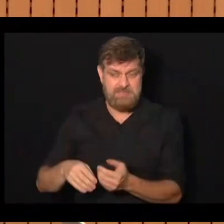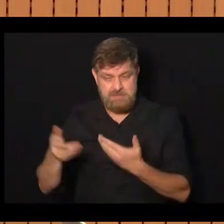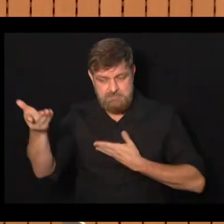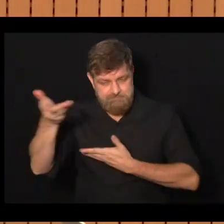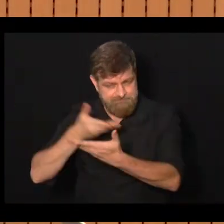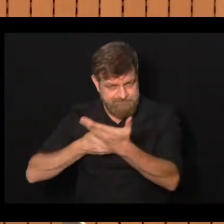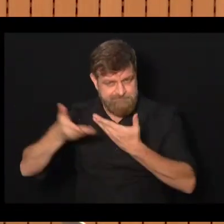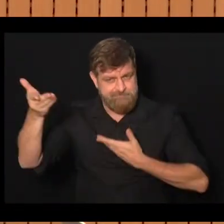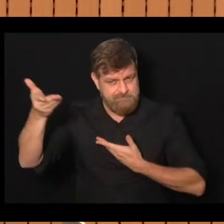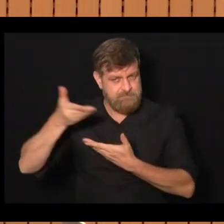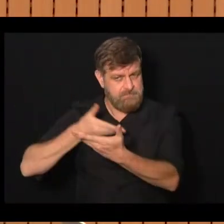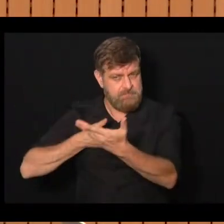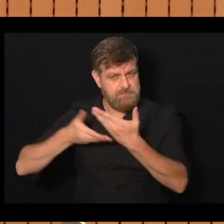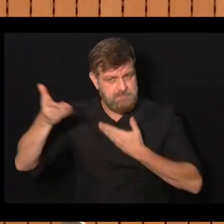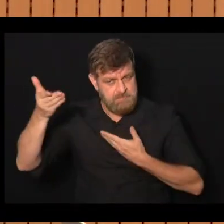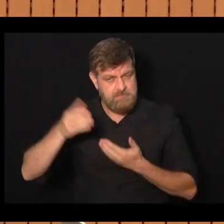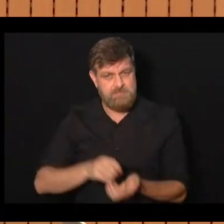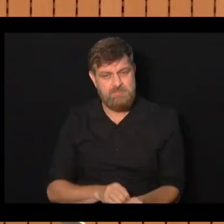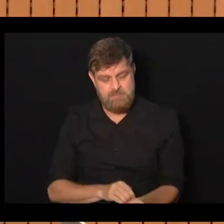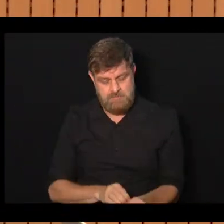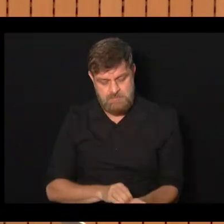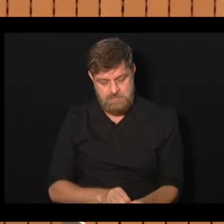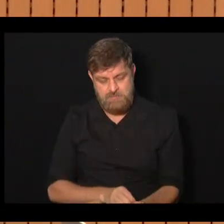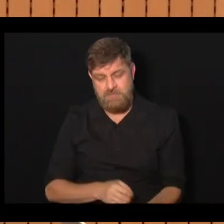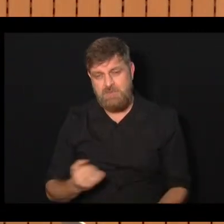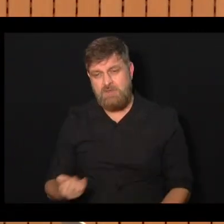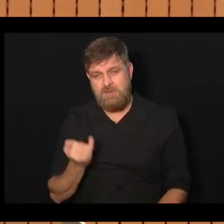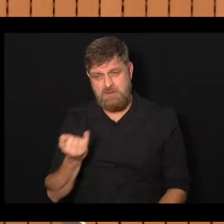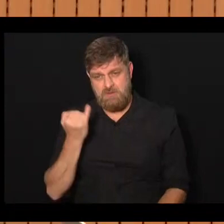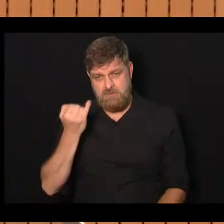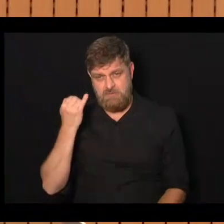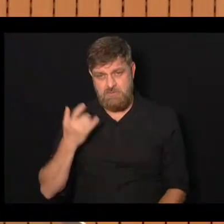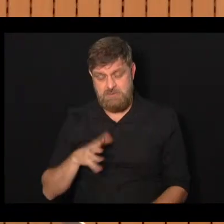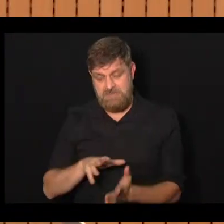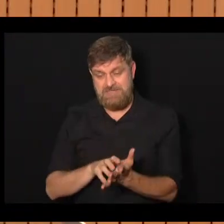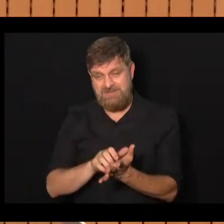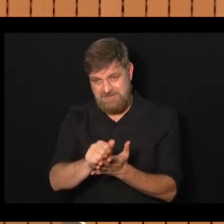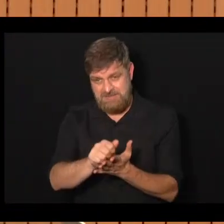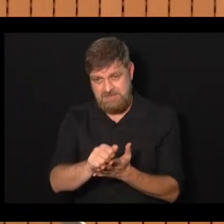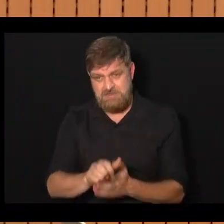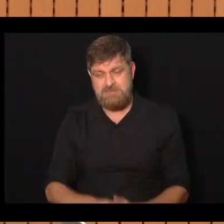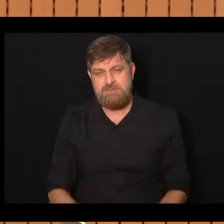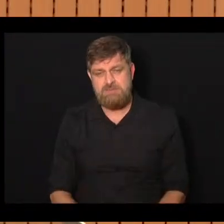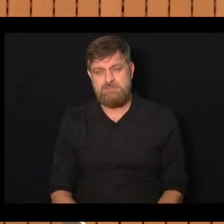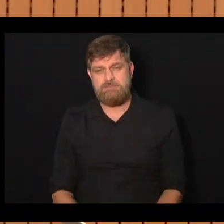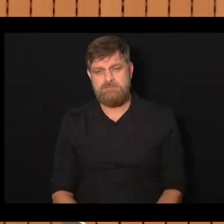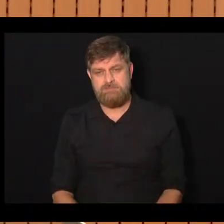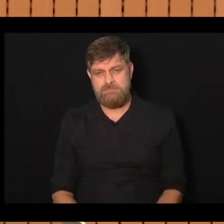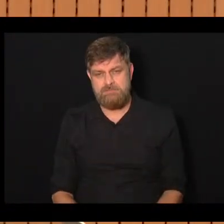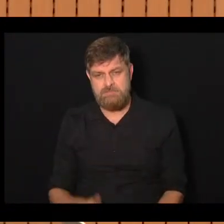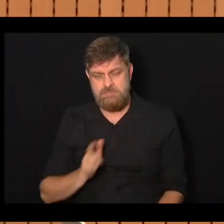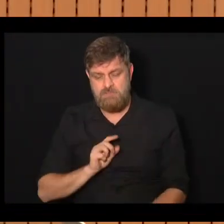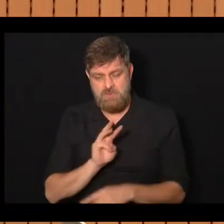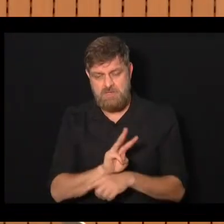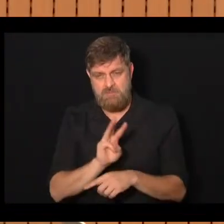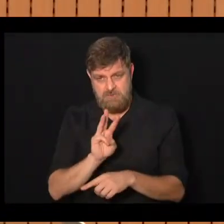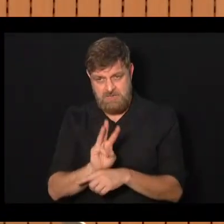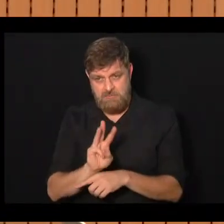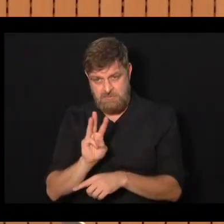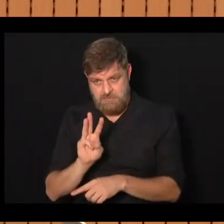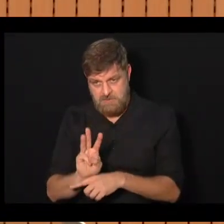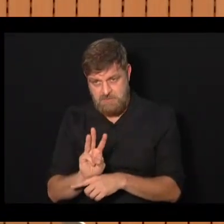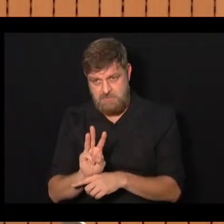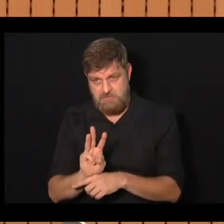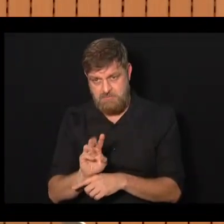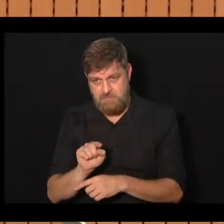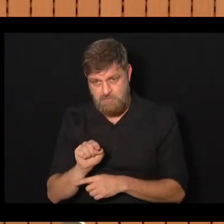ponte. Então, aqui é importante fazer a inscrição, acessando o site